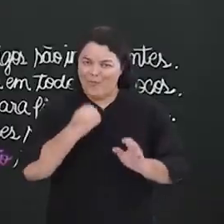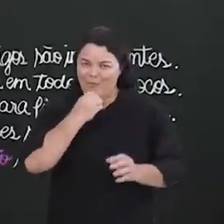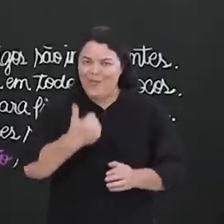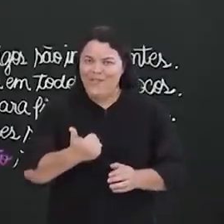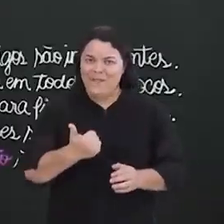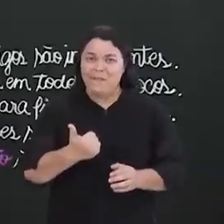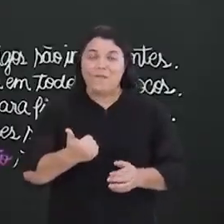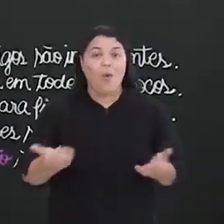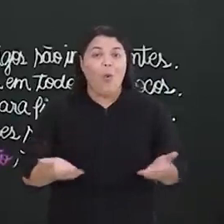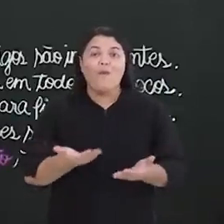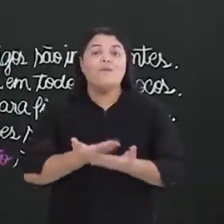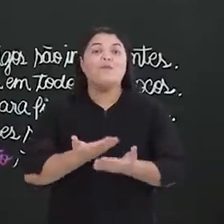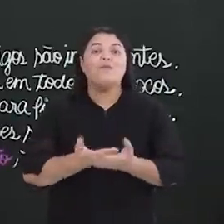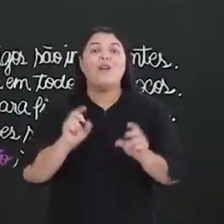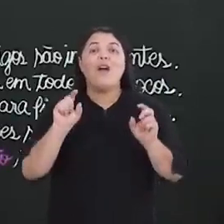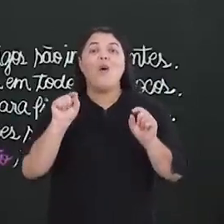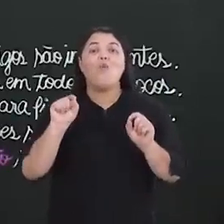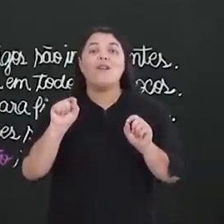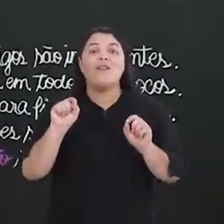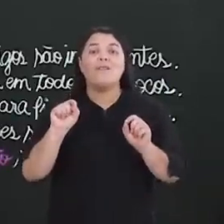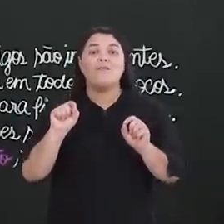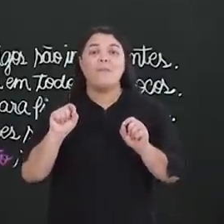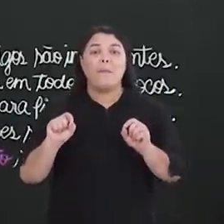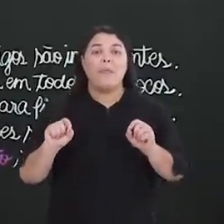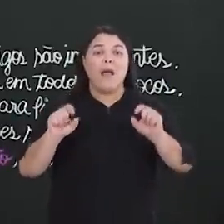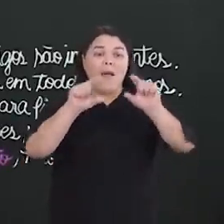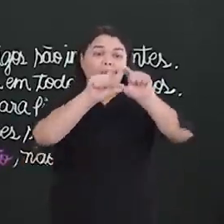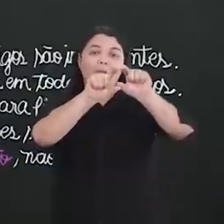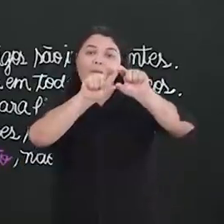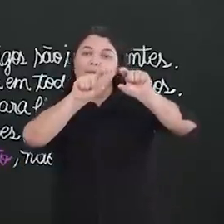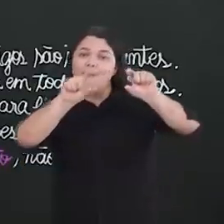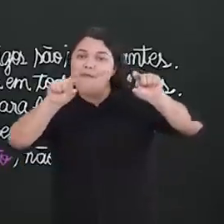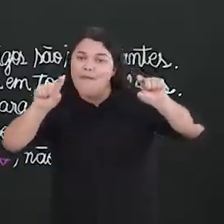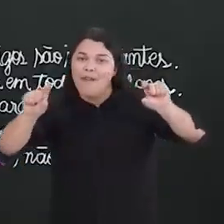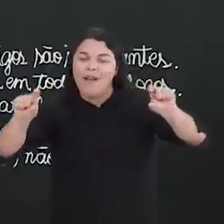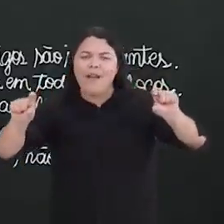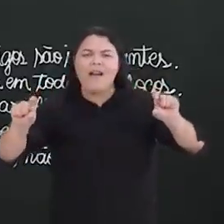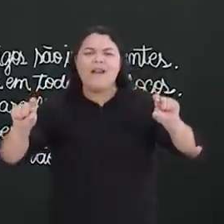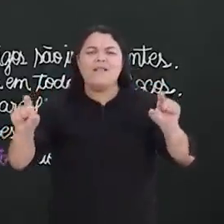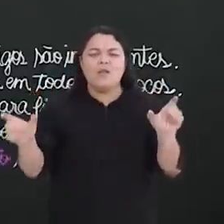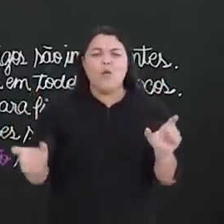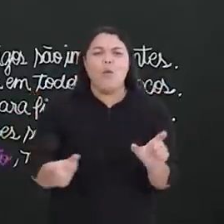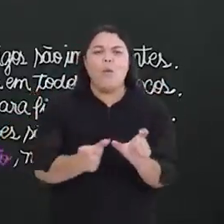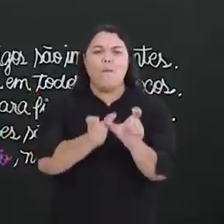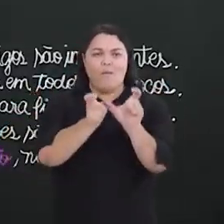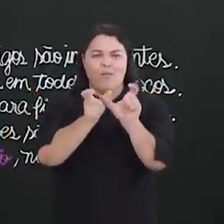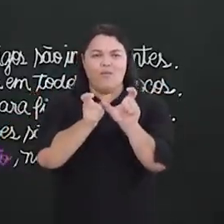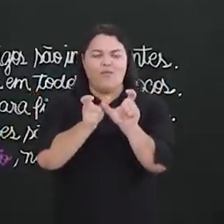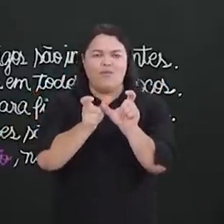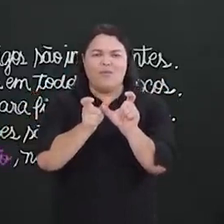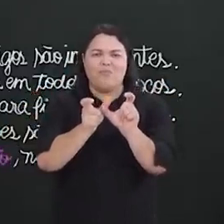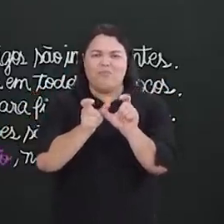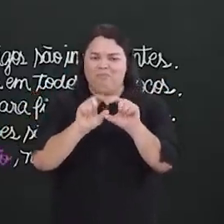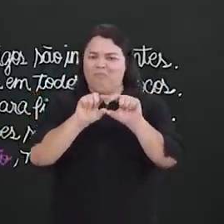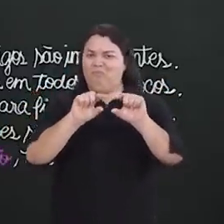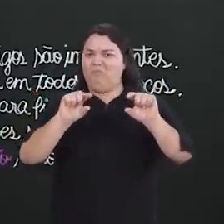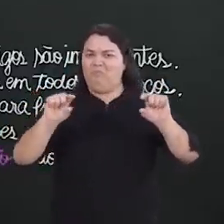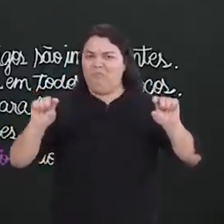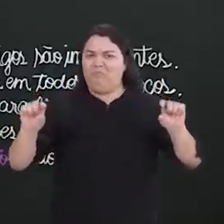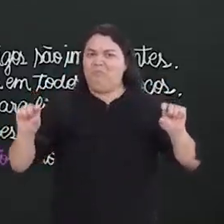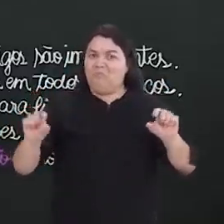Oi, tudo bem? Na aula de hoje a gente vai falar sobre o período composto por coordenação. Bom, um nome grande, um